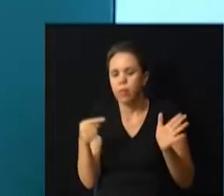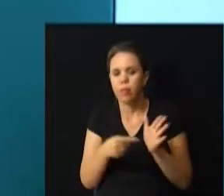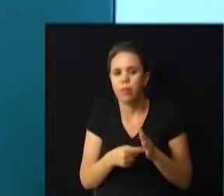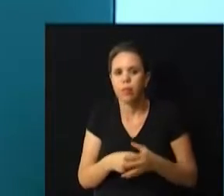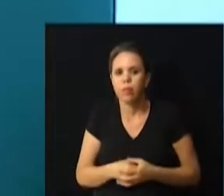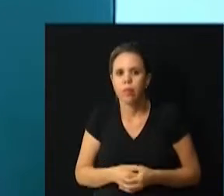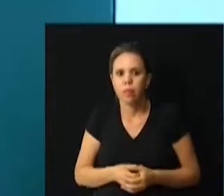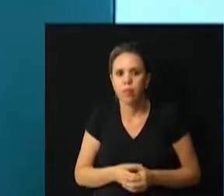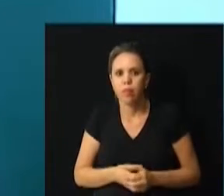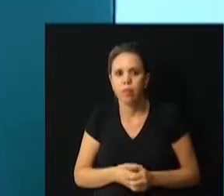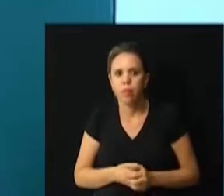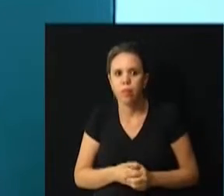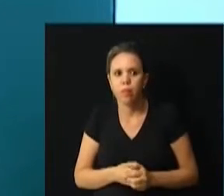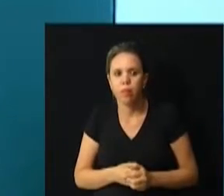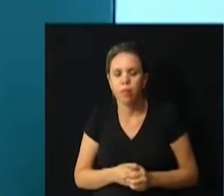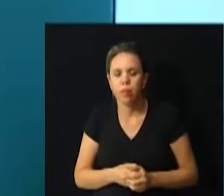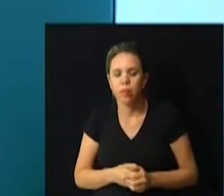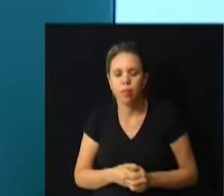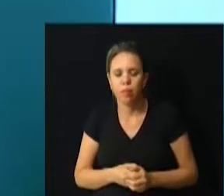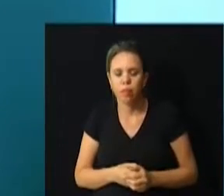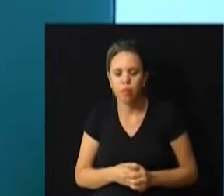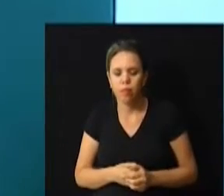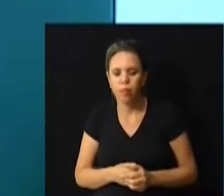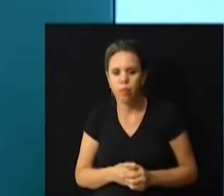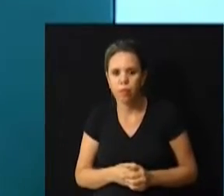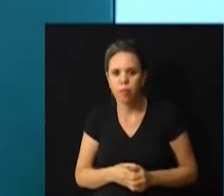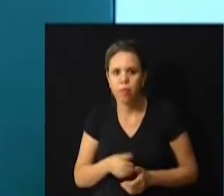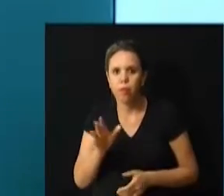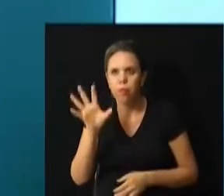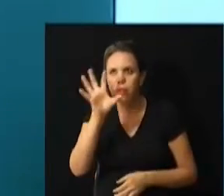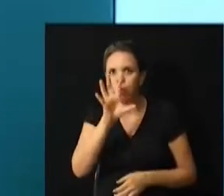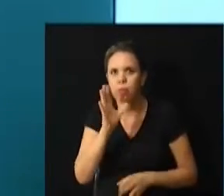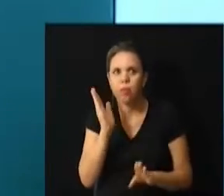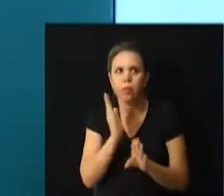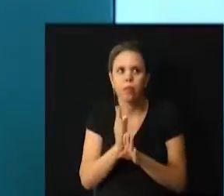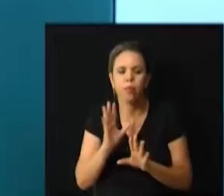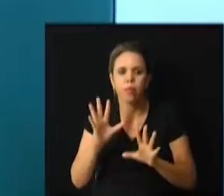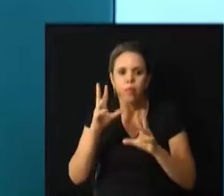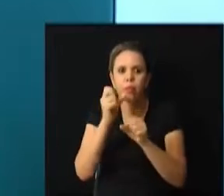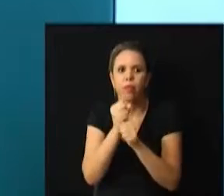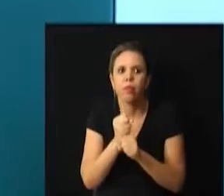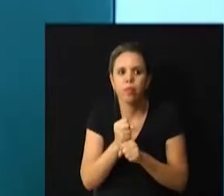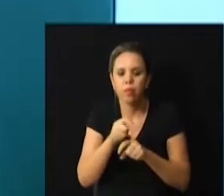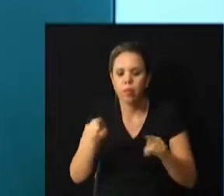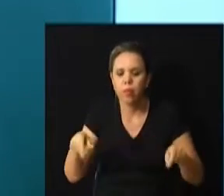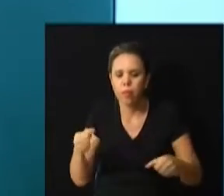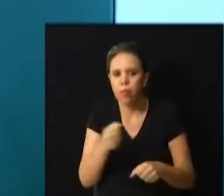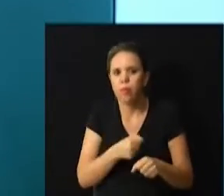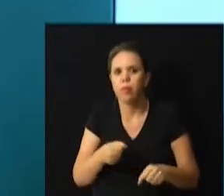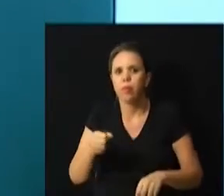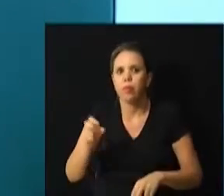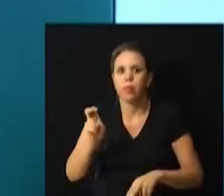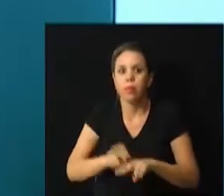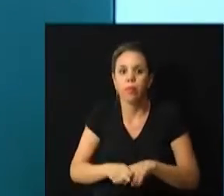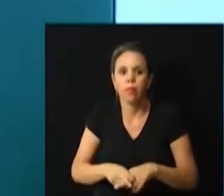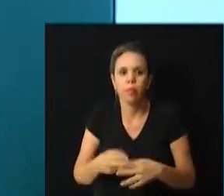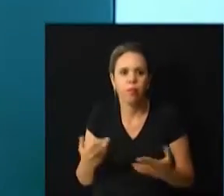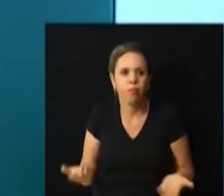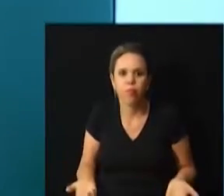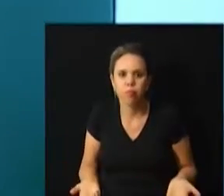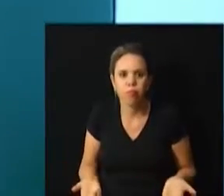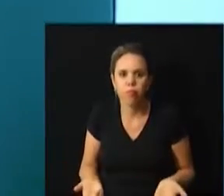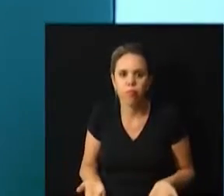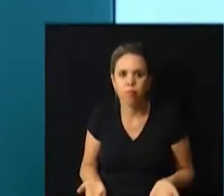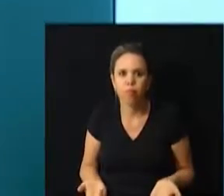dedinho, né? Então, ela já mapeou tudo, ela sabe na cozinha que tem banco,